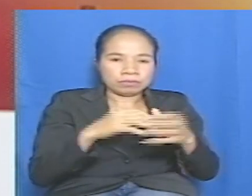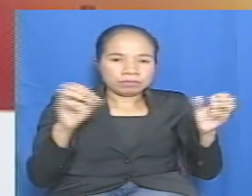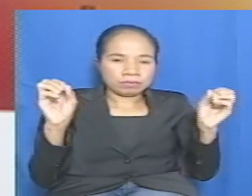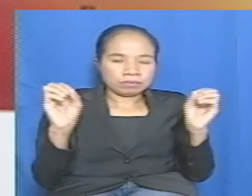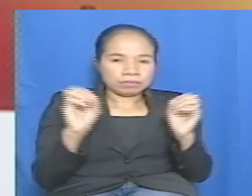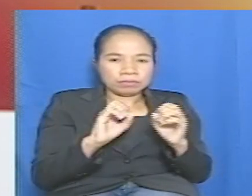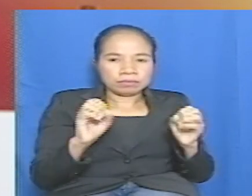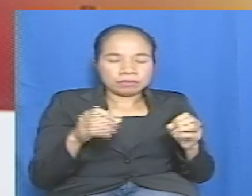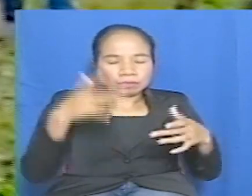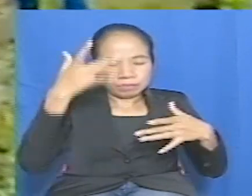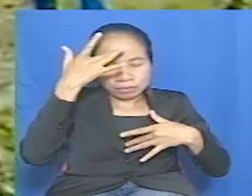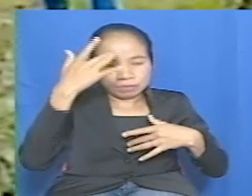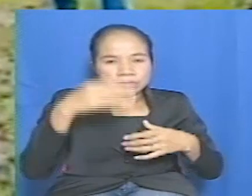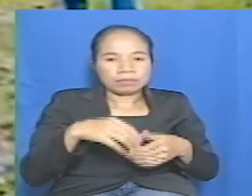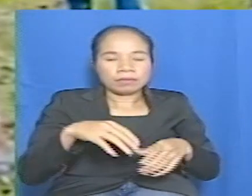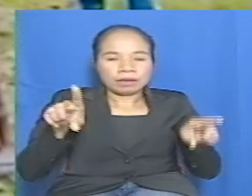assintomático.